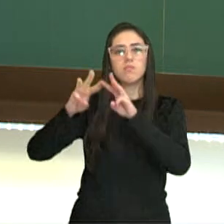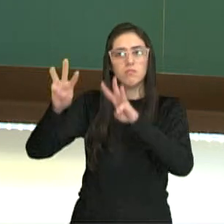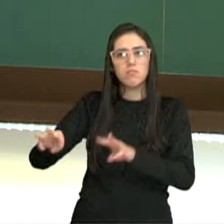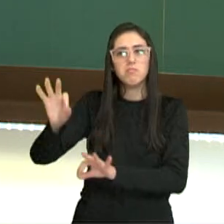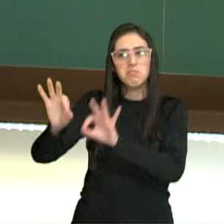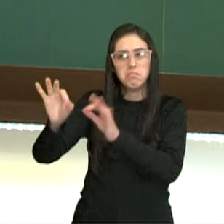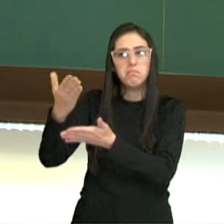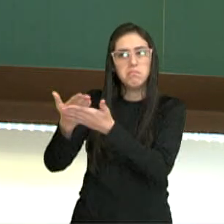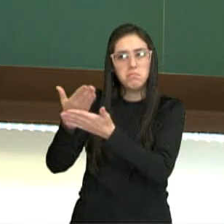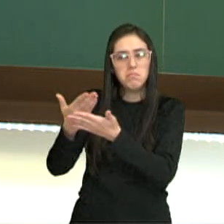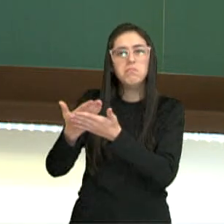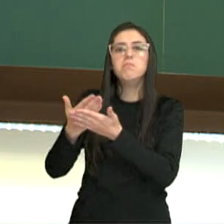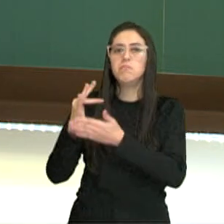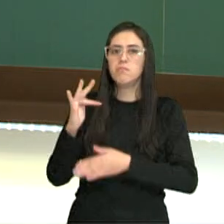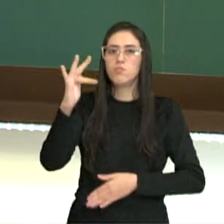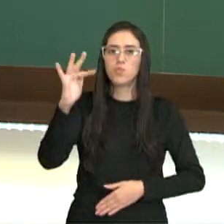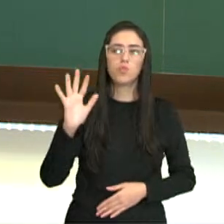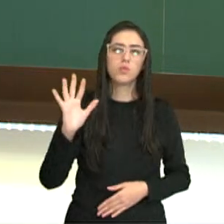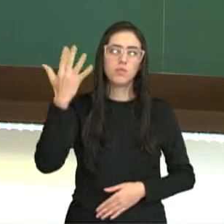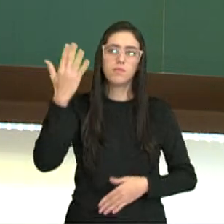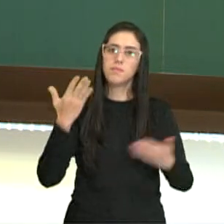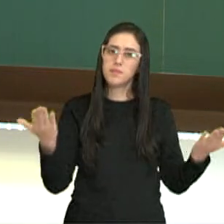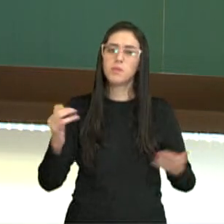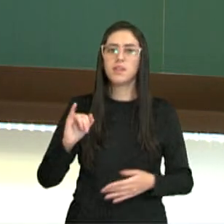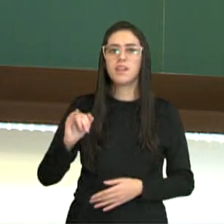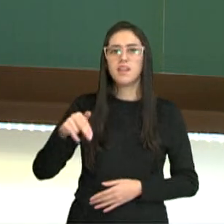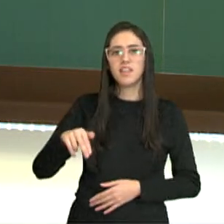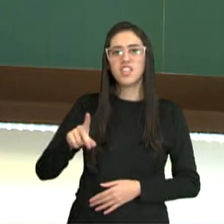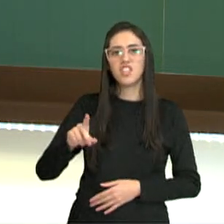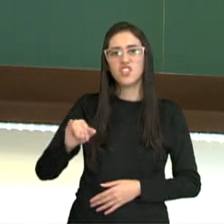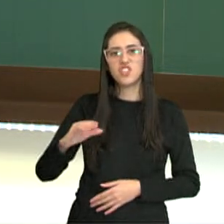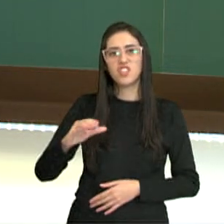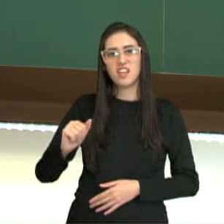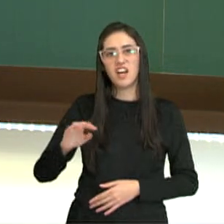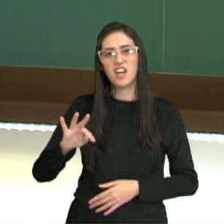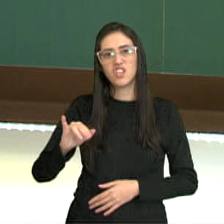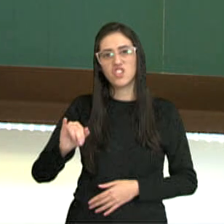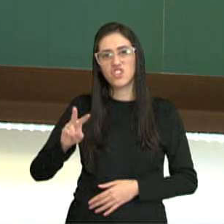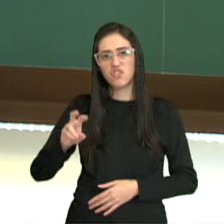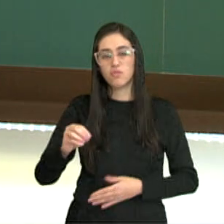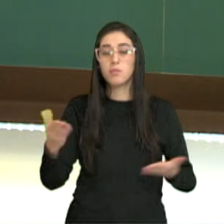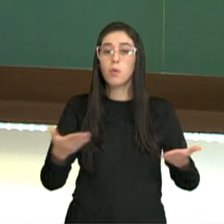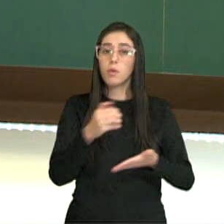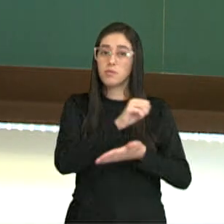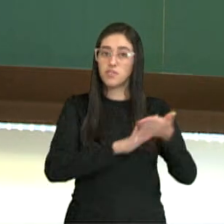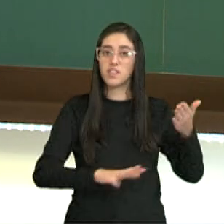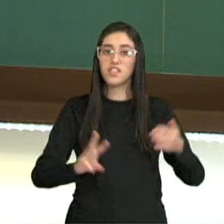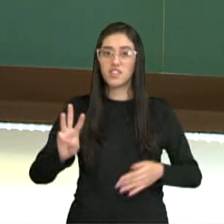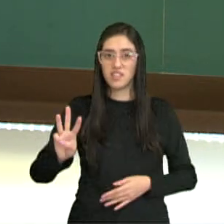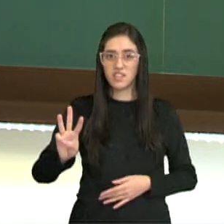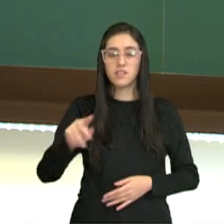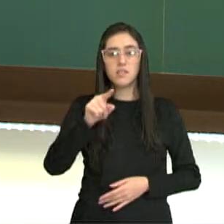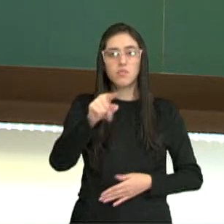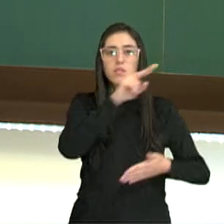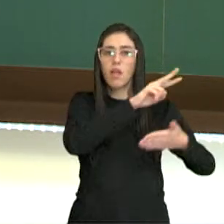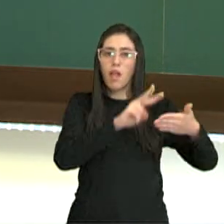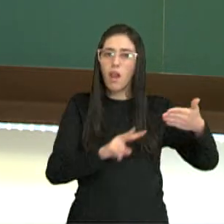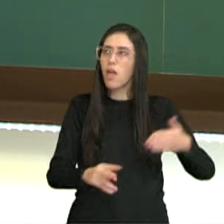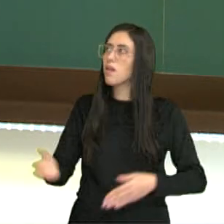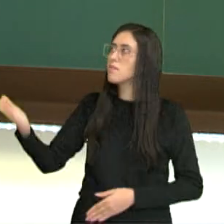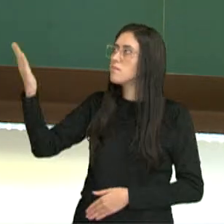que aconteça. Por isso, modo indicativo, ok? Atividade 3 para você. Leia, por